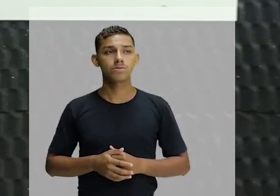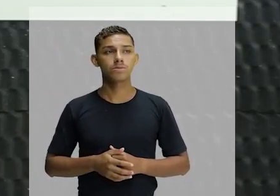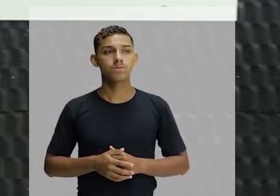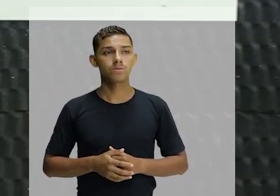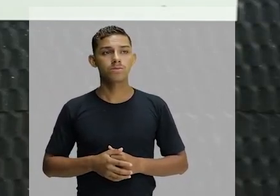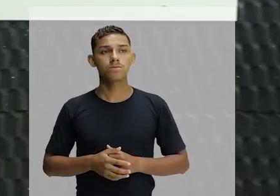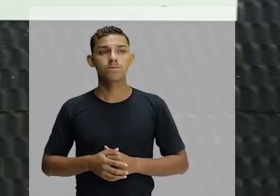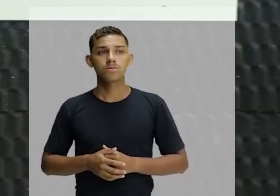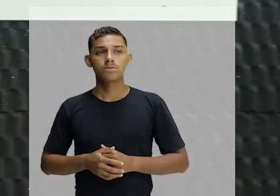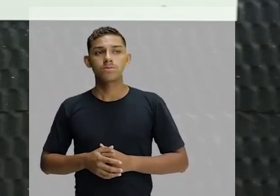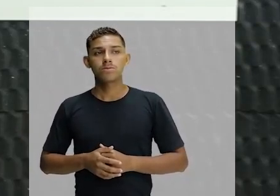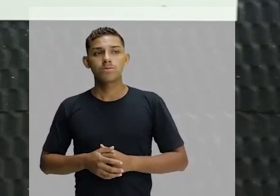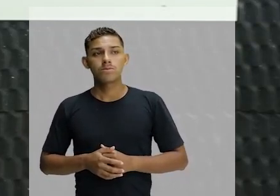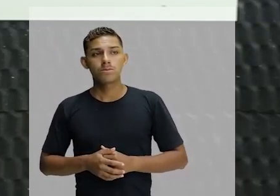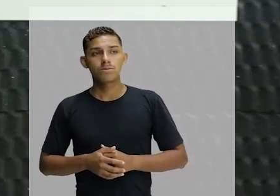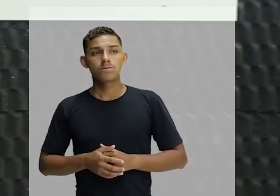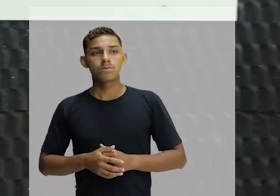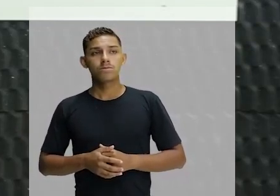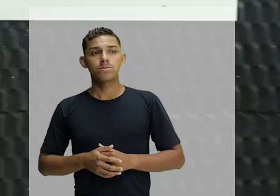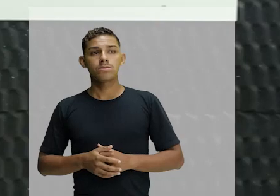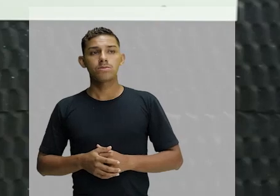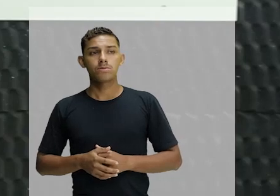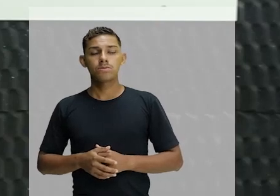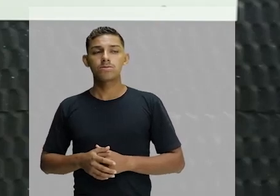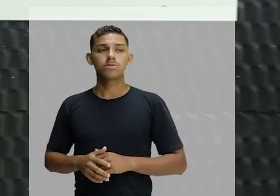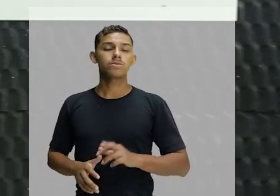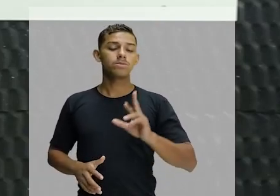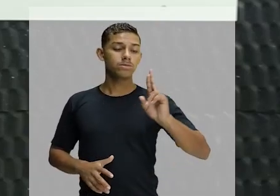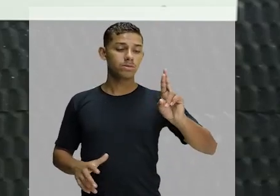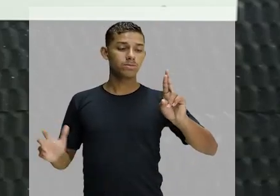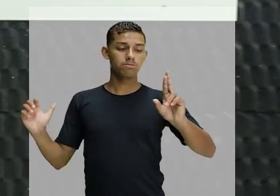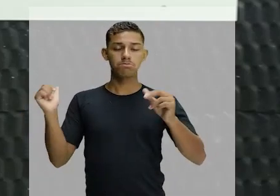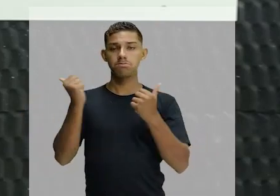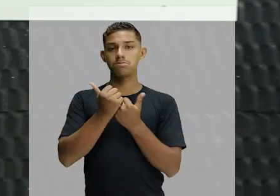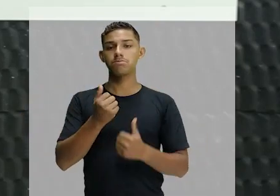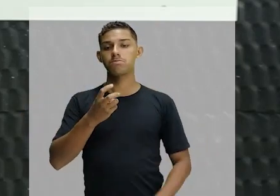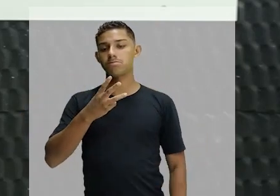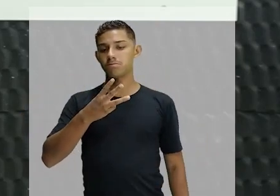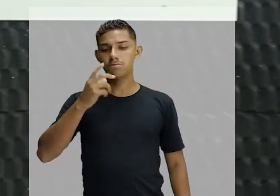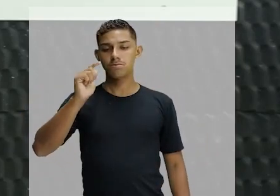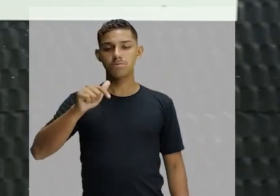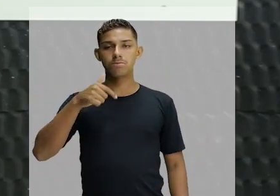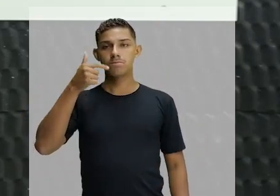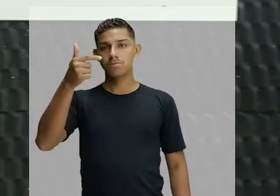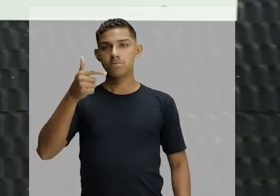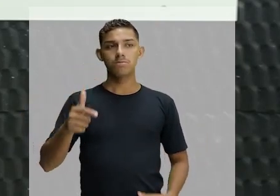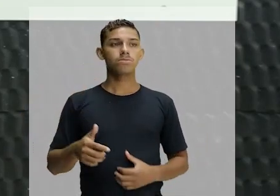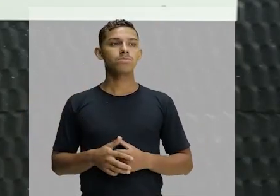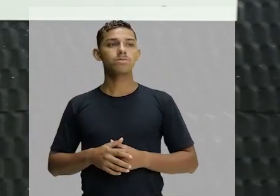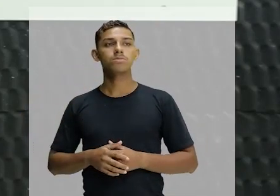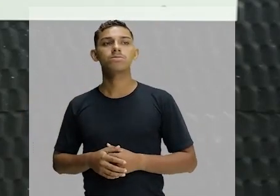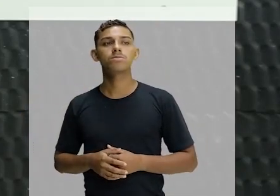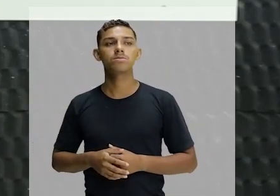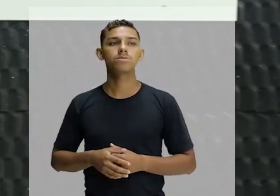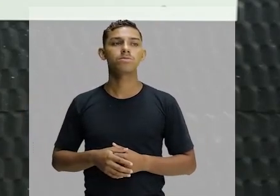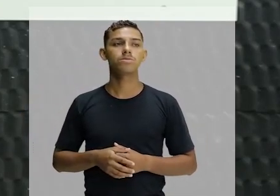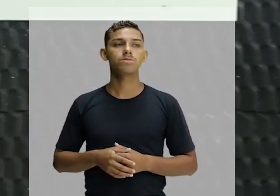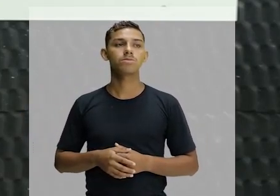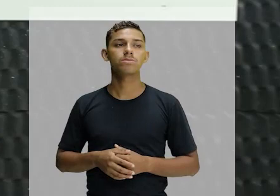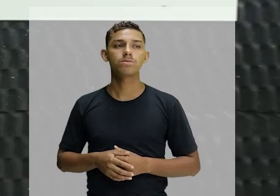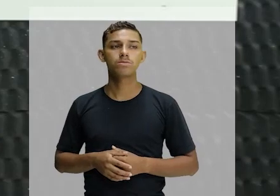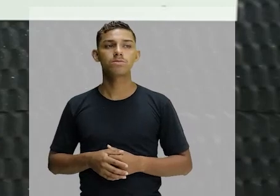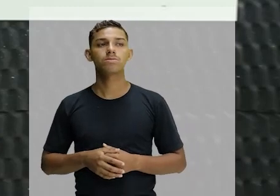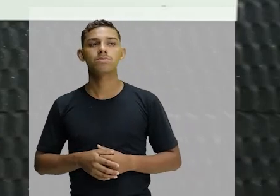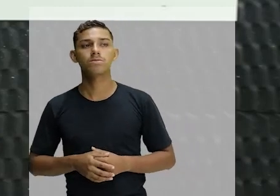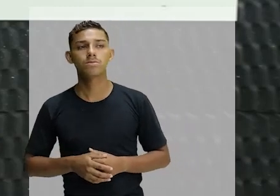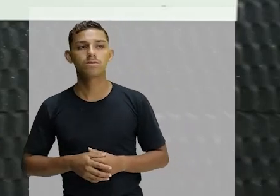igual ao raio, que é 3 ao quadrado. Certo? Dando uma arrumada nisso aqui, eu vou dizer que isso aqui vai